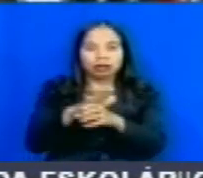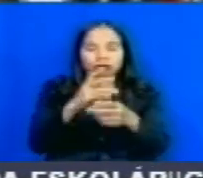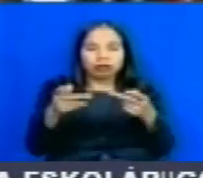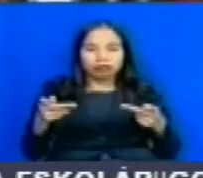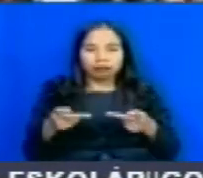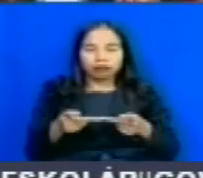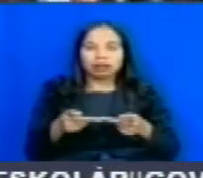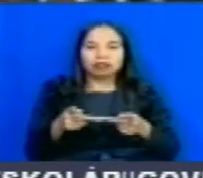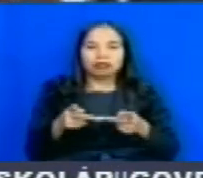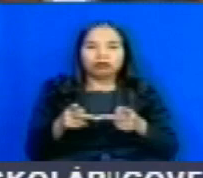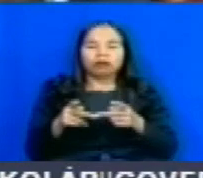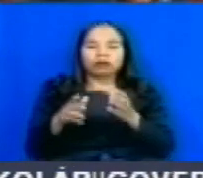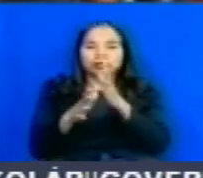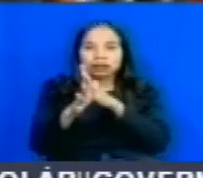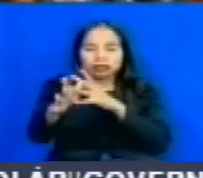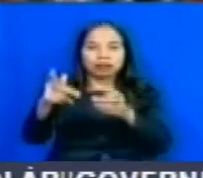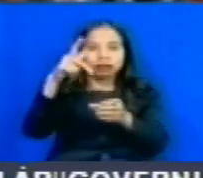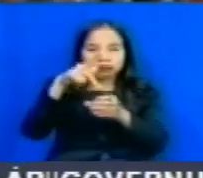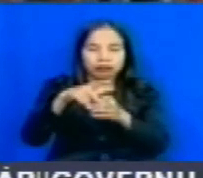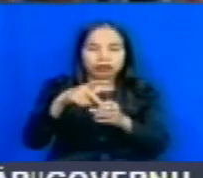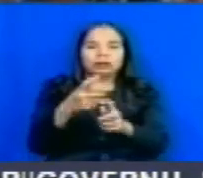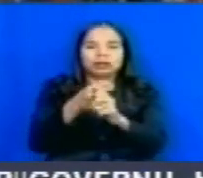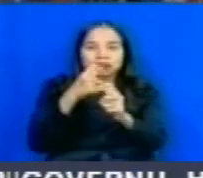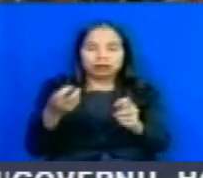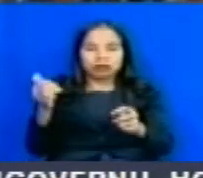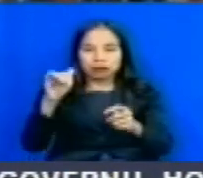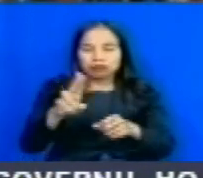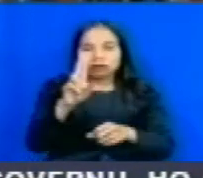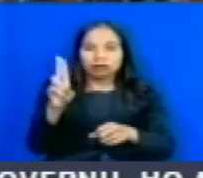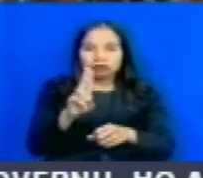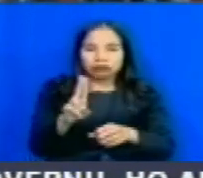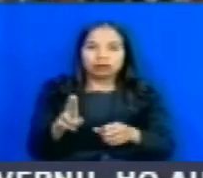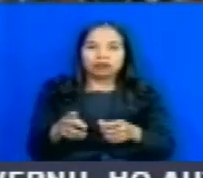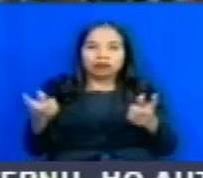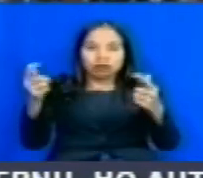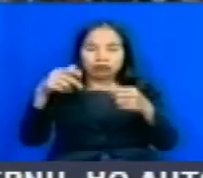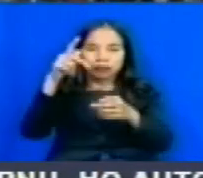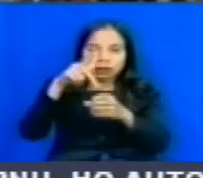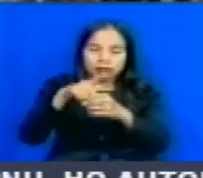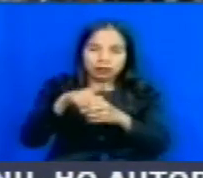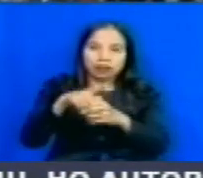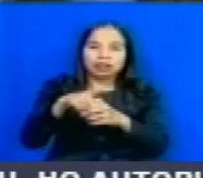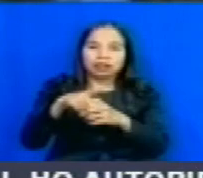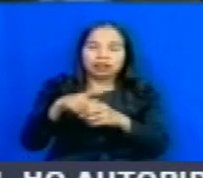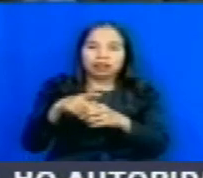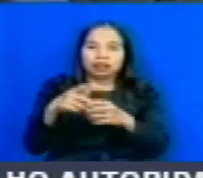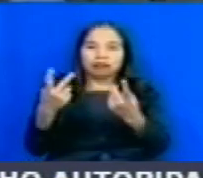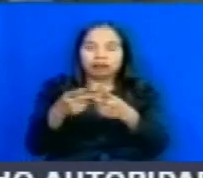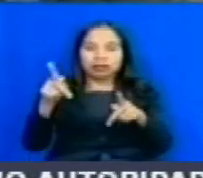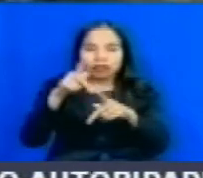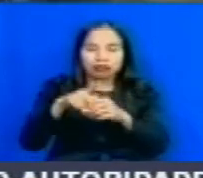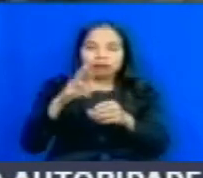dani pode dar um malu ba ense combustível ba iha transporte nebe maxira utiliza e rodi mai ense combustível iha Pertamina é tão